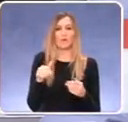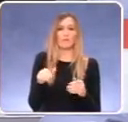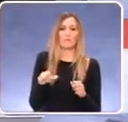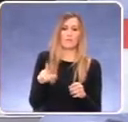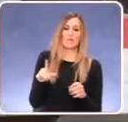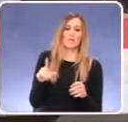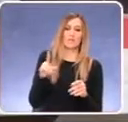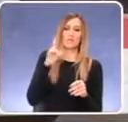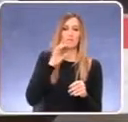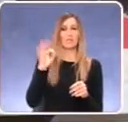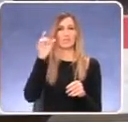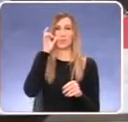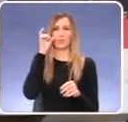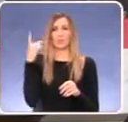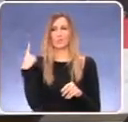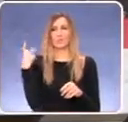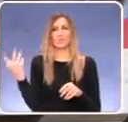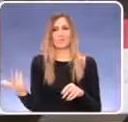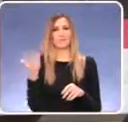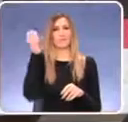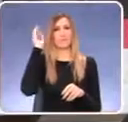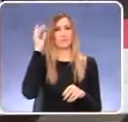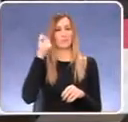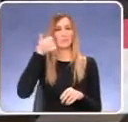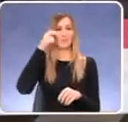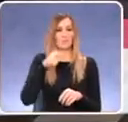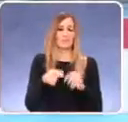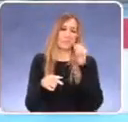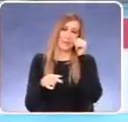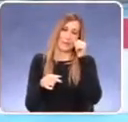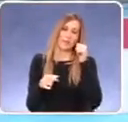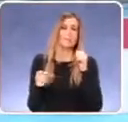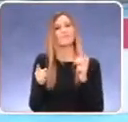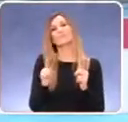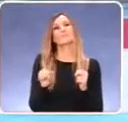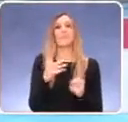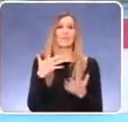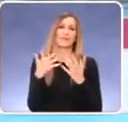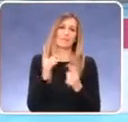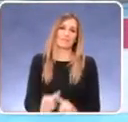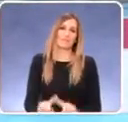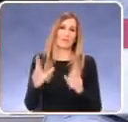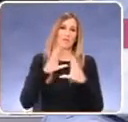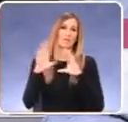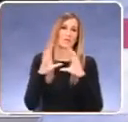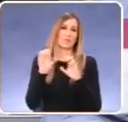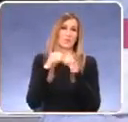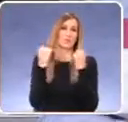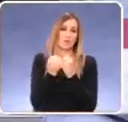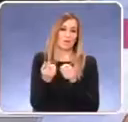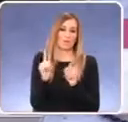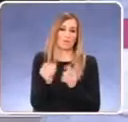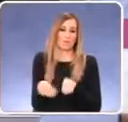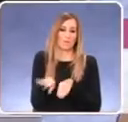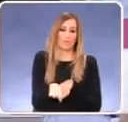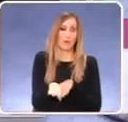como a Augusta, pois não? Estou a brincar consigo. Não, a dinâmica é outra. A comunicação social em Angola ainda está a dar os primeiros passos. É verdade. Não temos